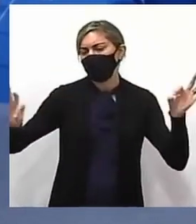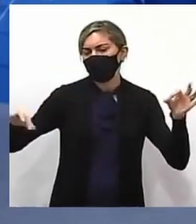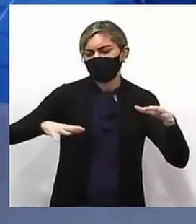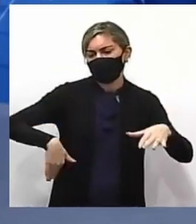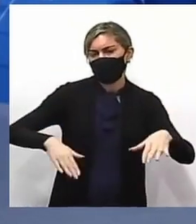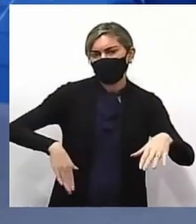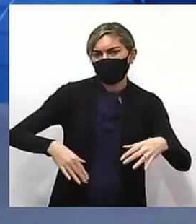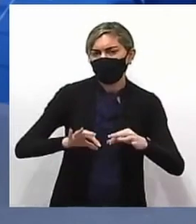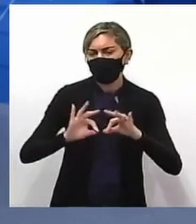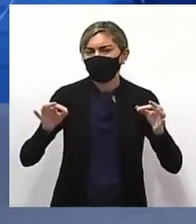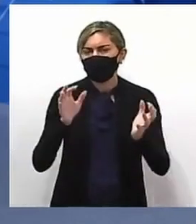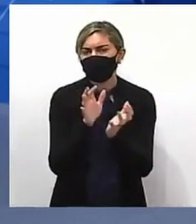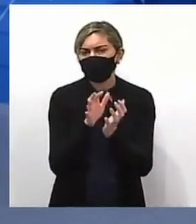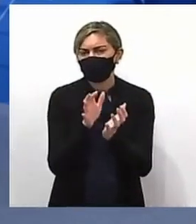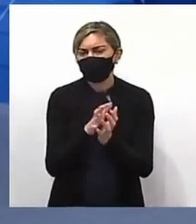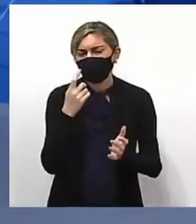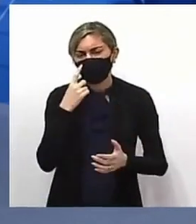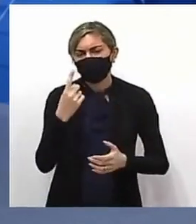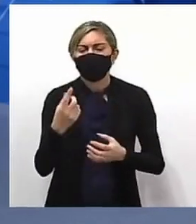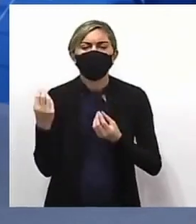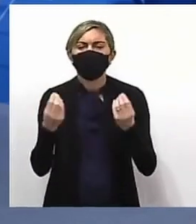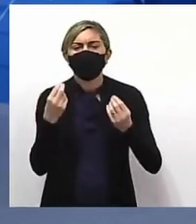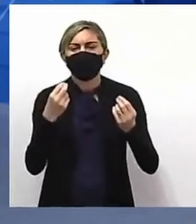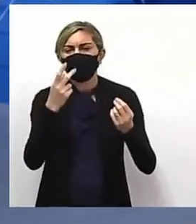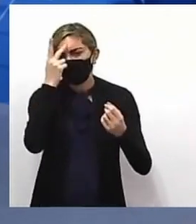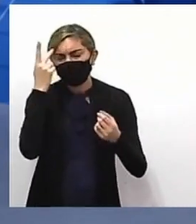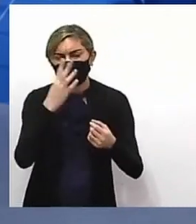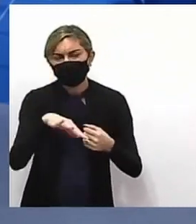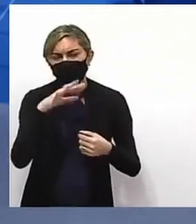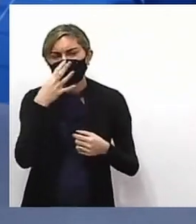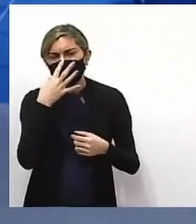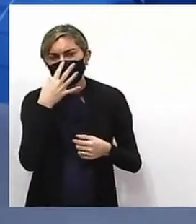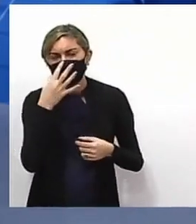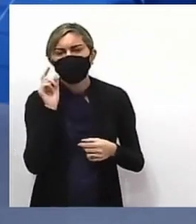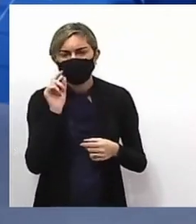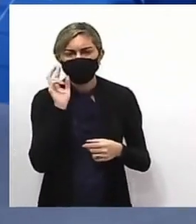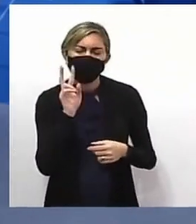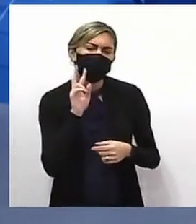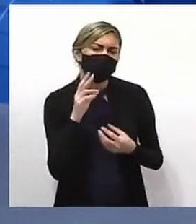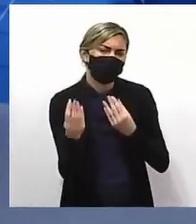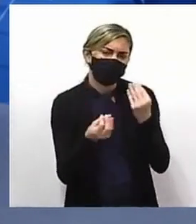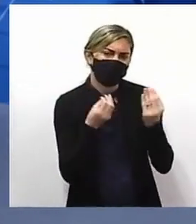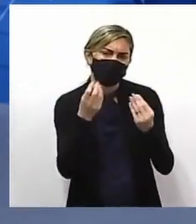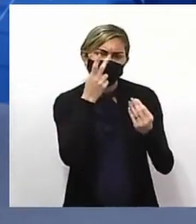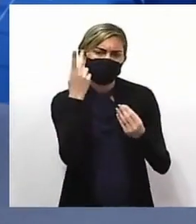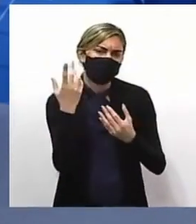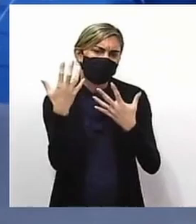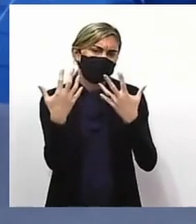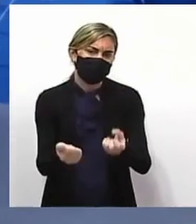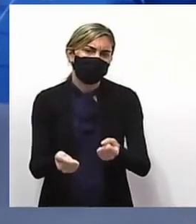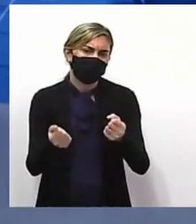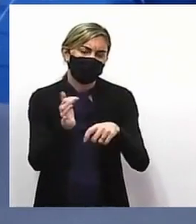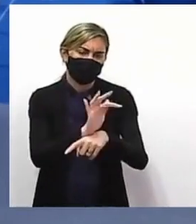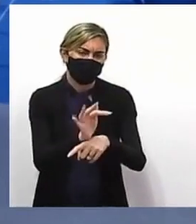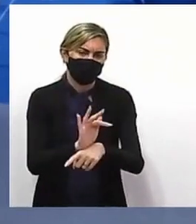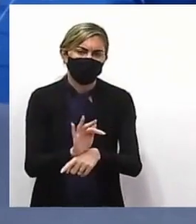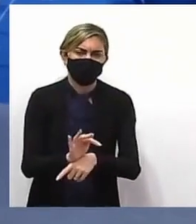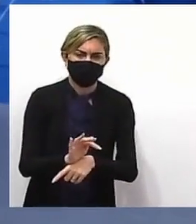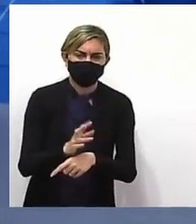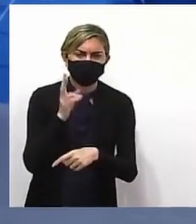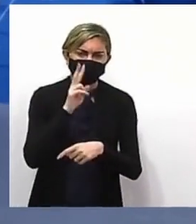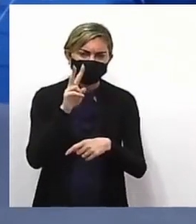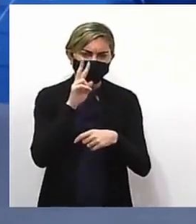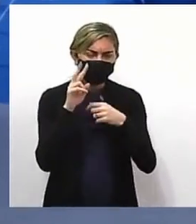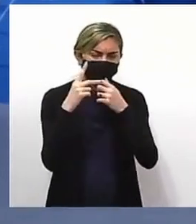esse Recife? Como era a recepção das pessoas? Você lembra desses festivais? Como as pessoas acolhiam? Se era uma história